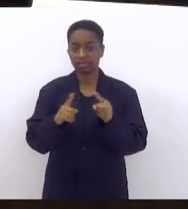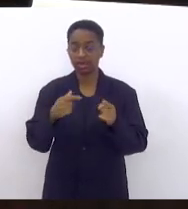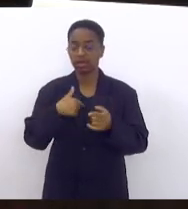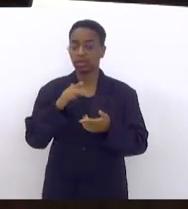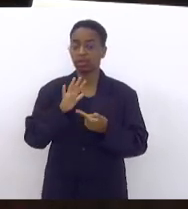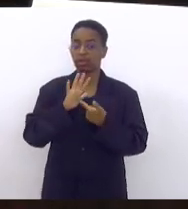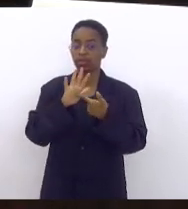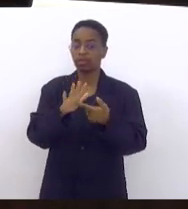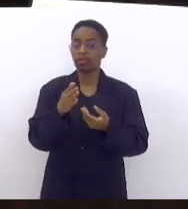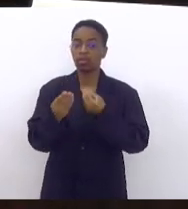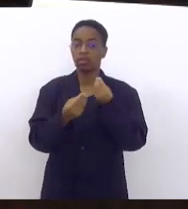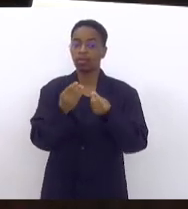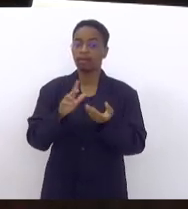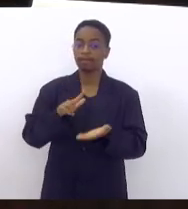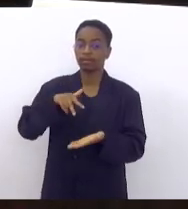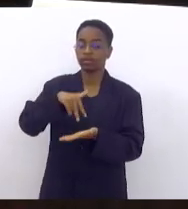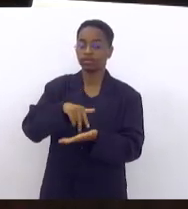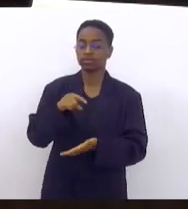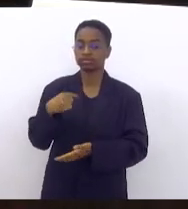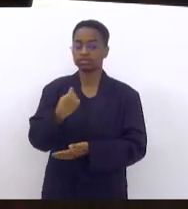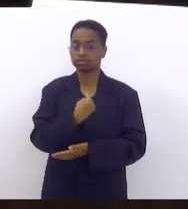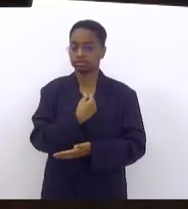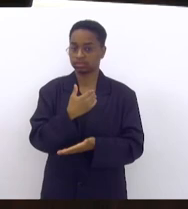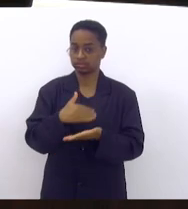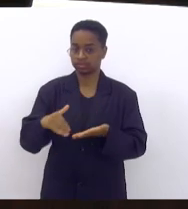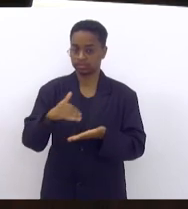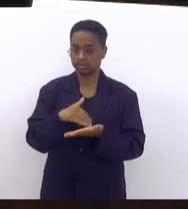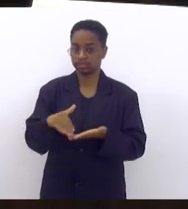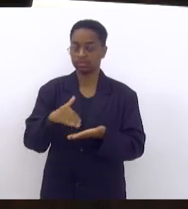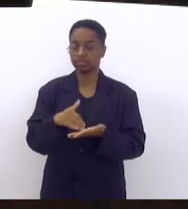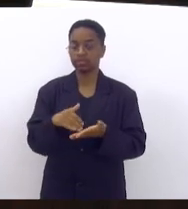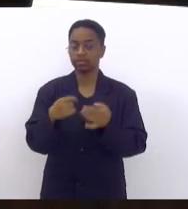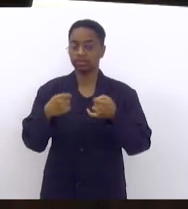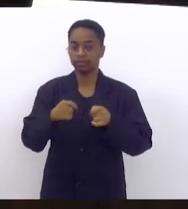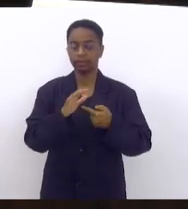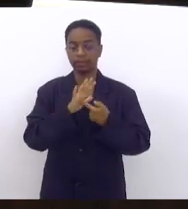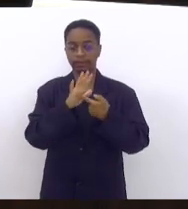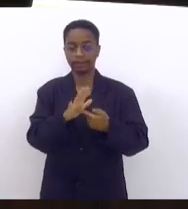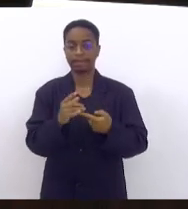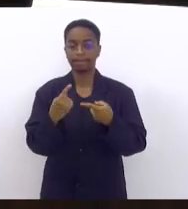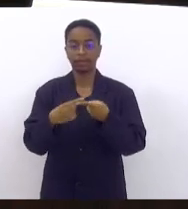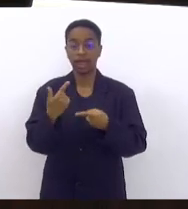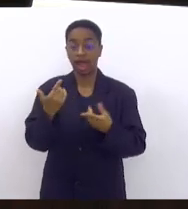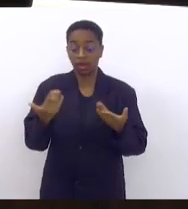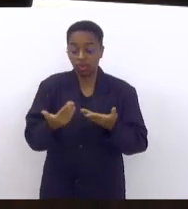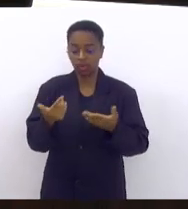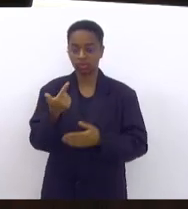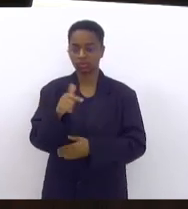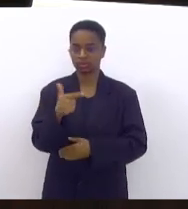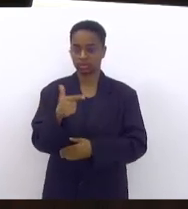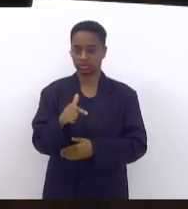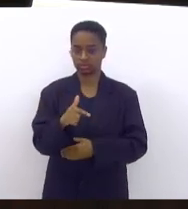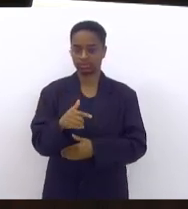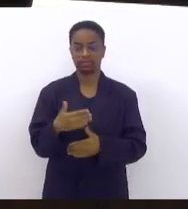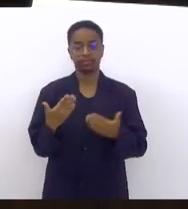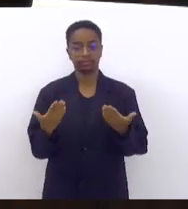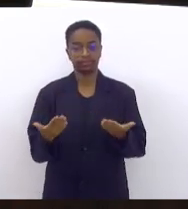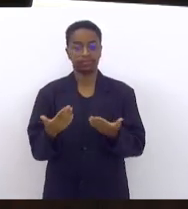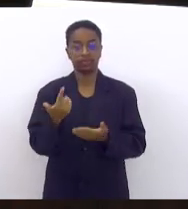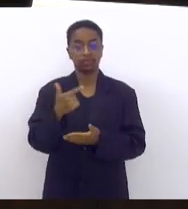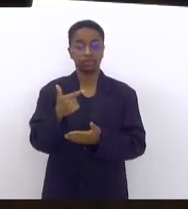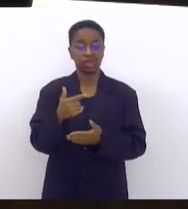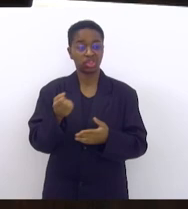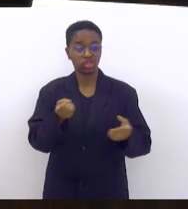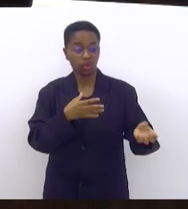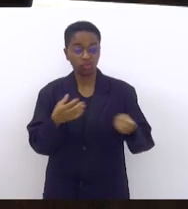o posicionamento do que nós, como secretaria, temos que apresentar ou temos para apresentar nesse momento. O que não tem nada de